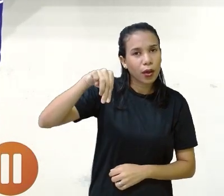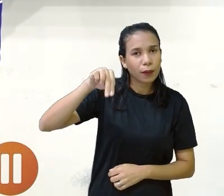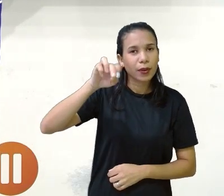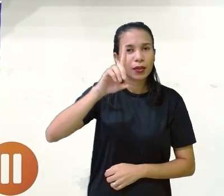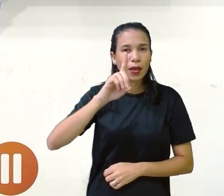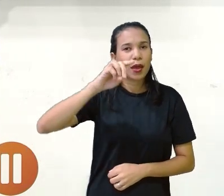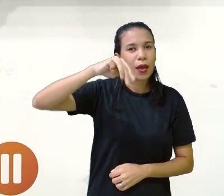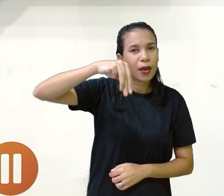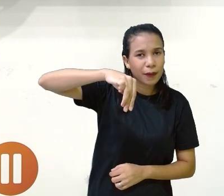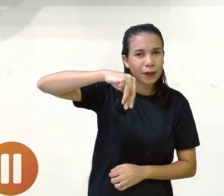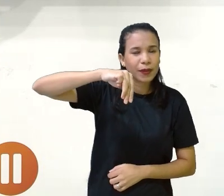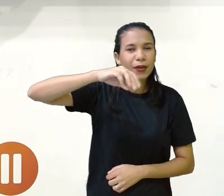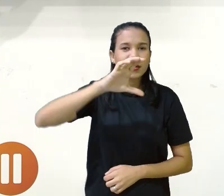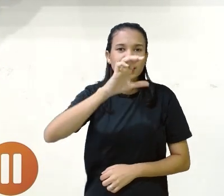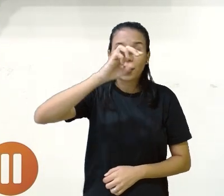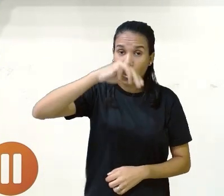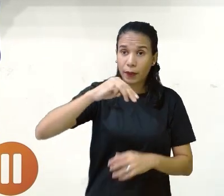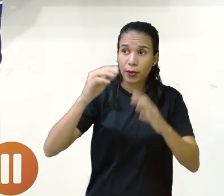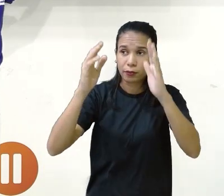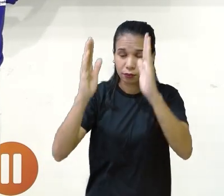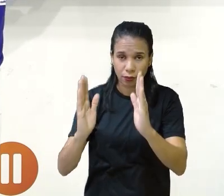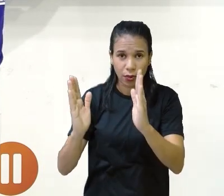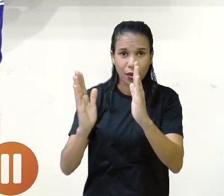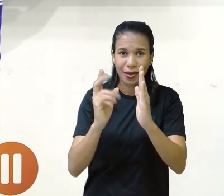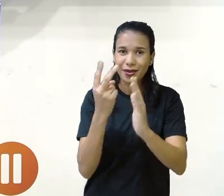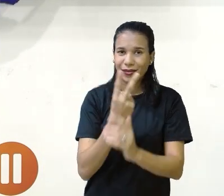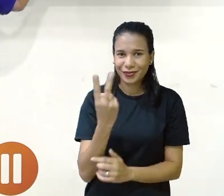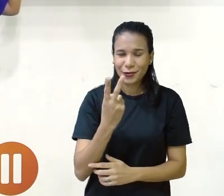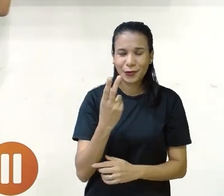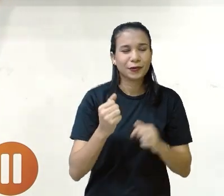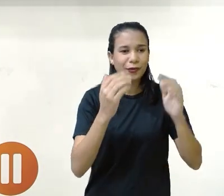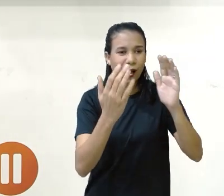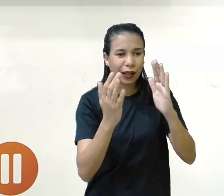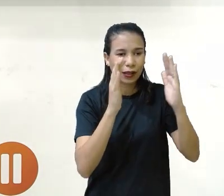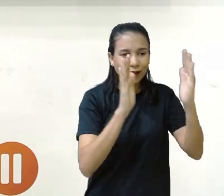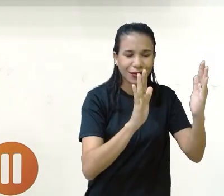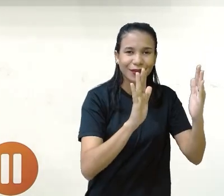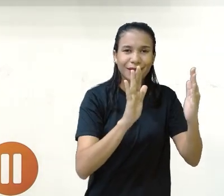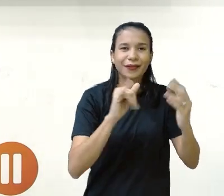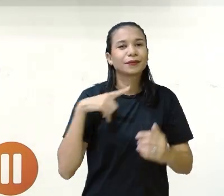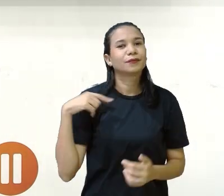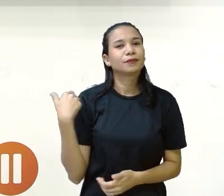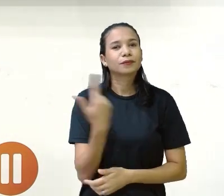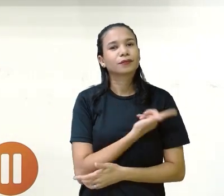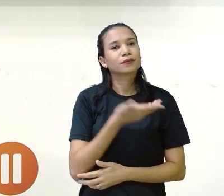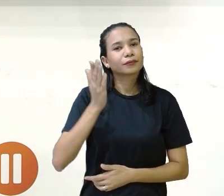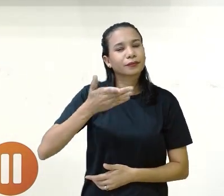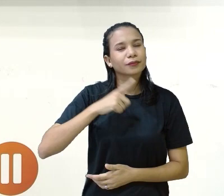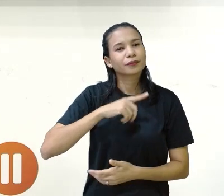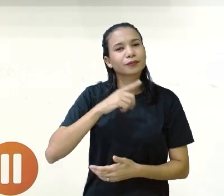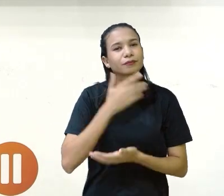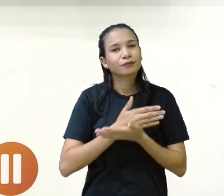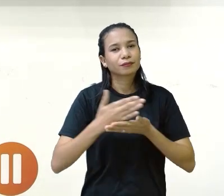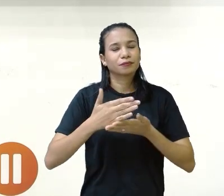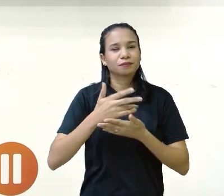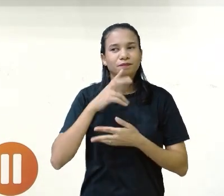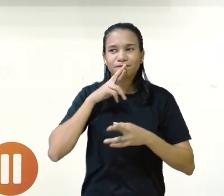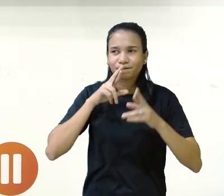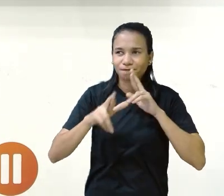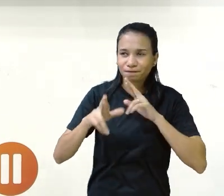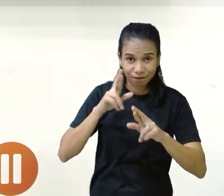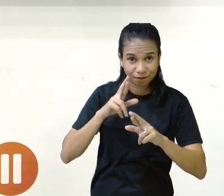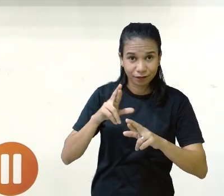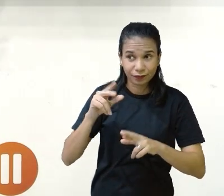milhar, dezena de milhar e centena de milhar, segunda classe. A partir daí, a gente já consegue